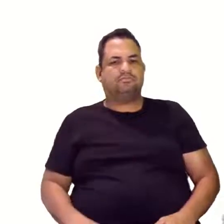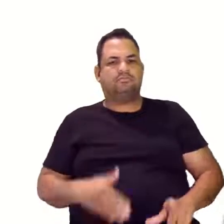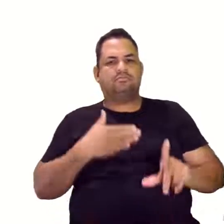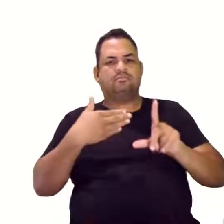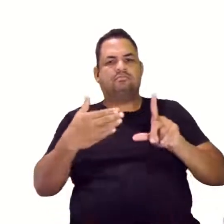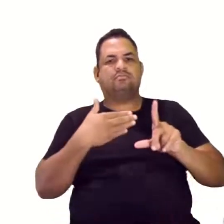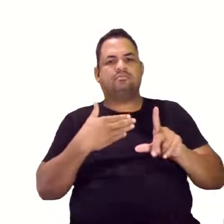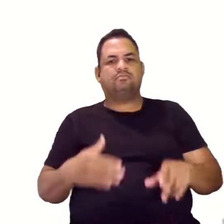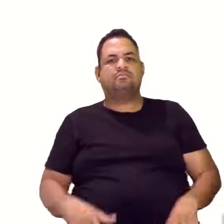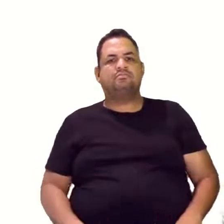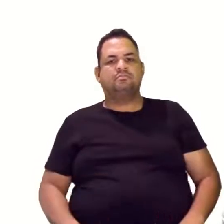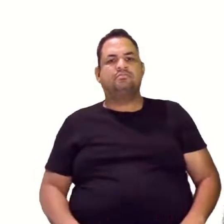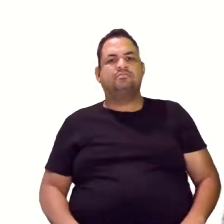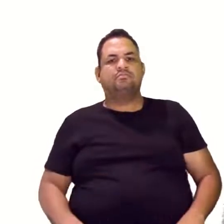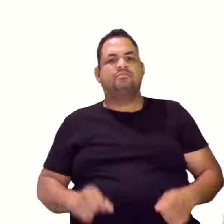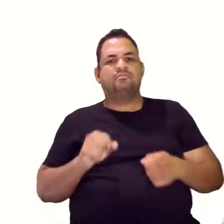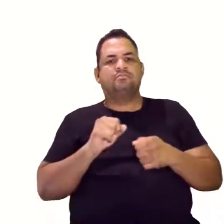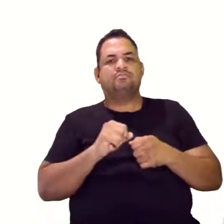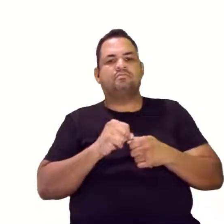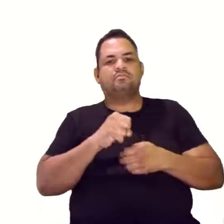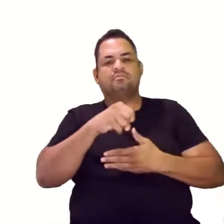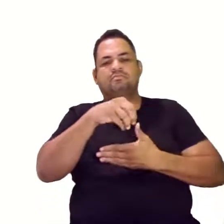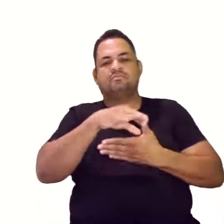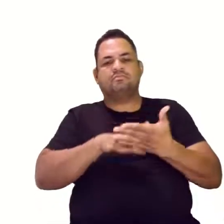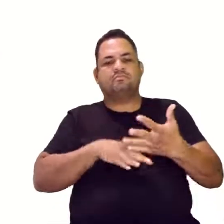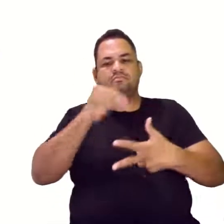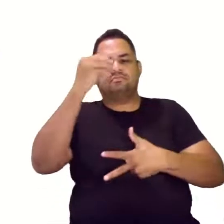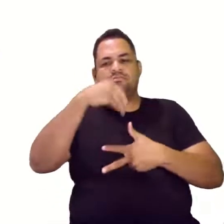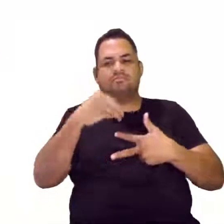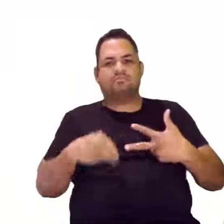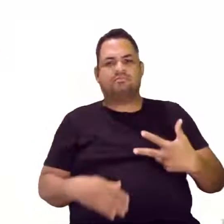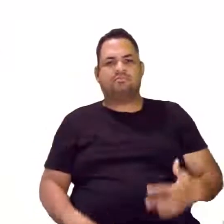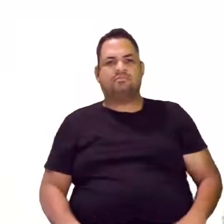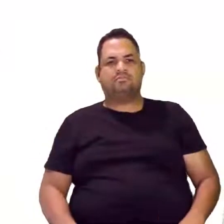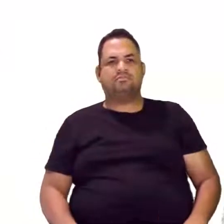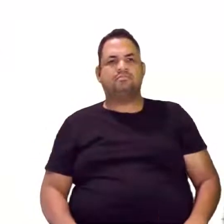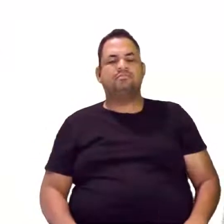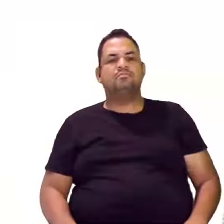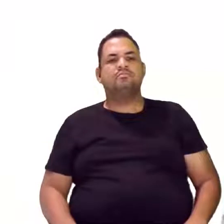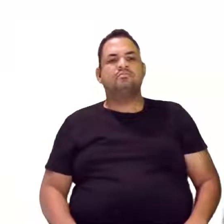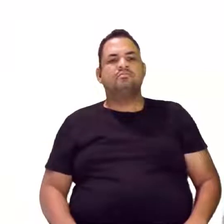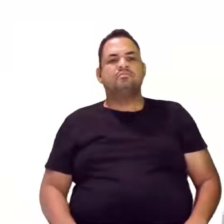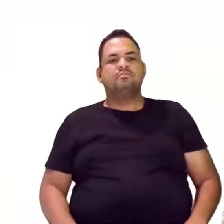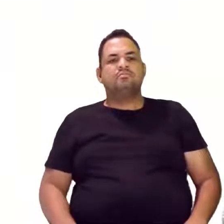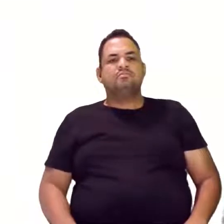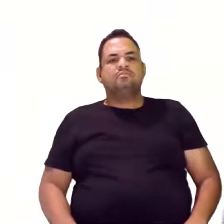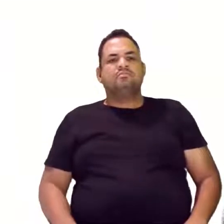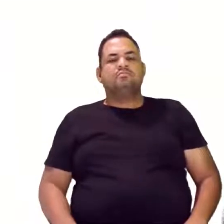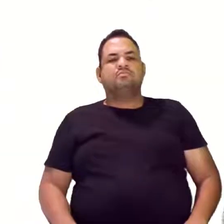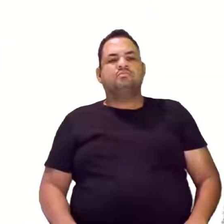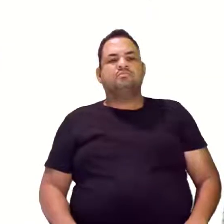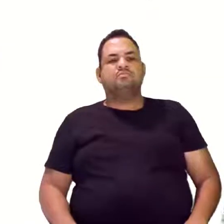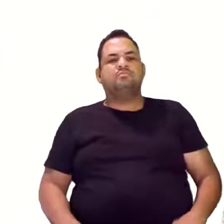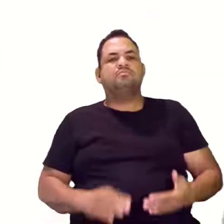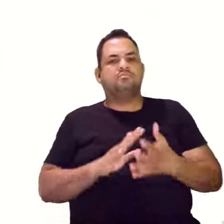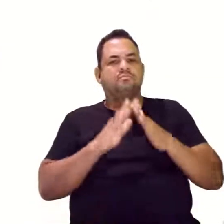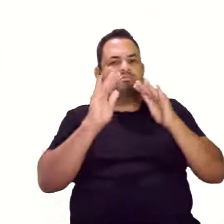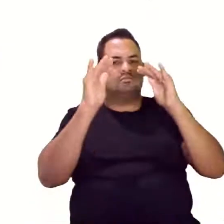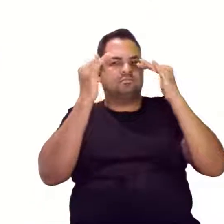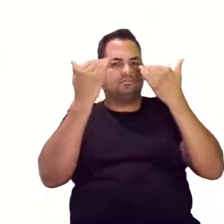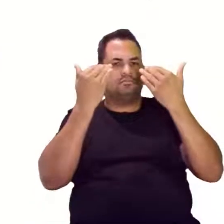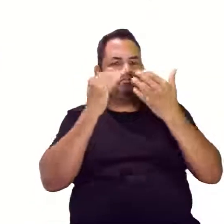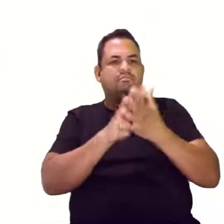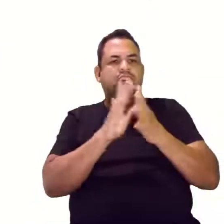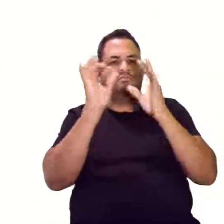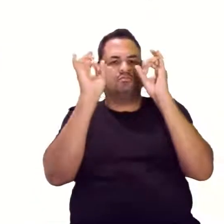é hora de resolver questões do Enem. Bora ver! E na primeira questão, fiquem atentos a